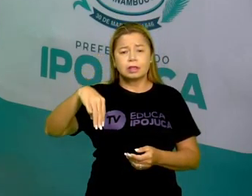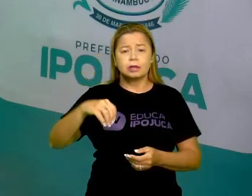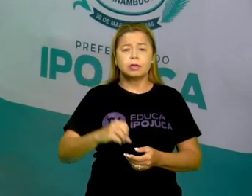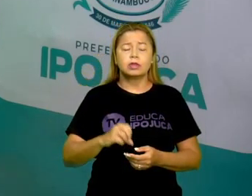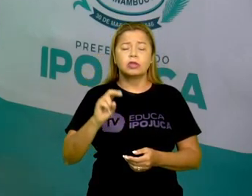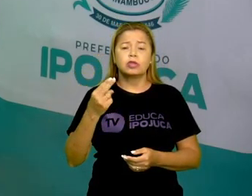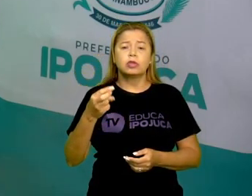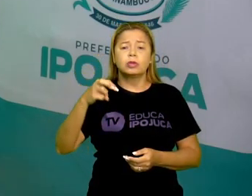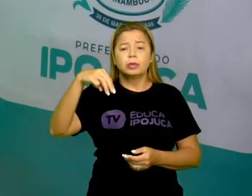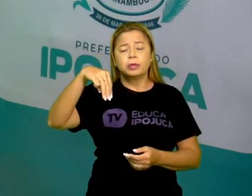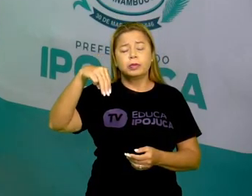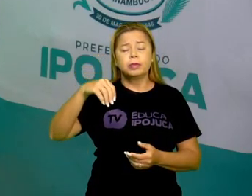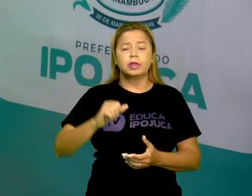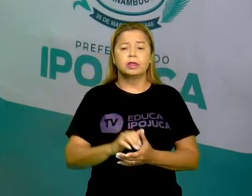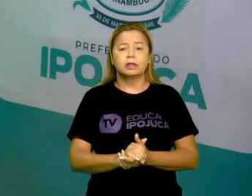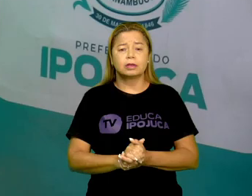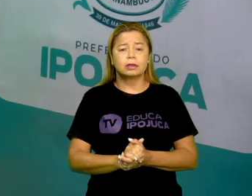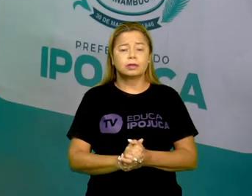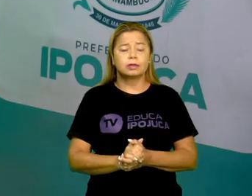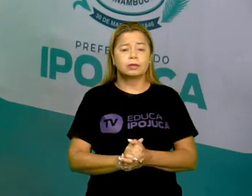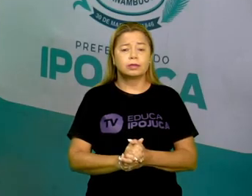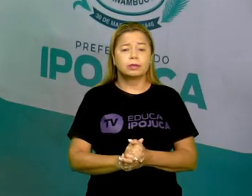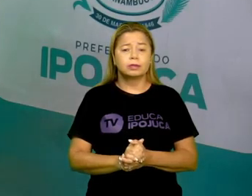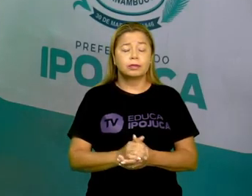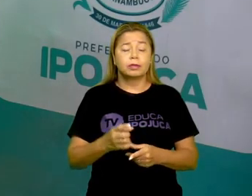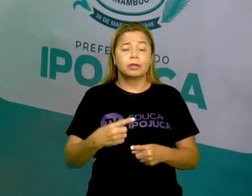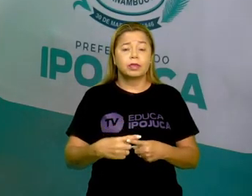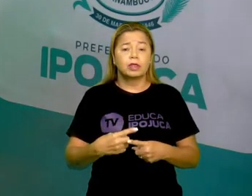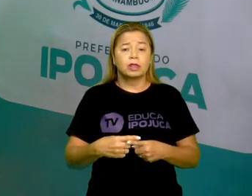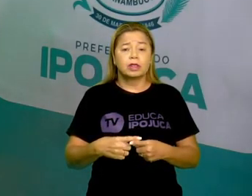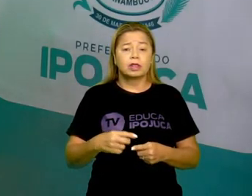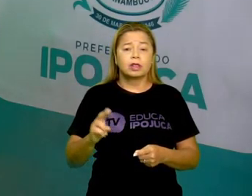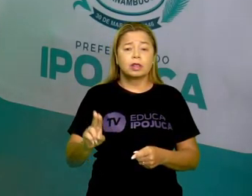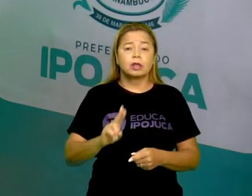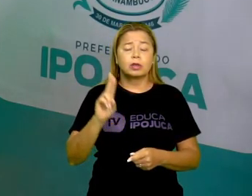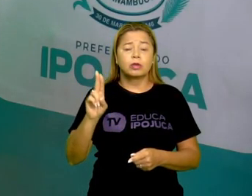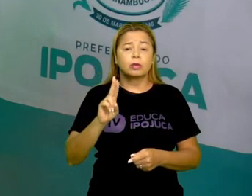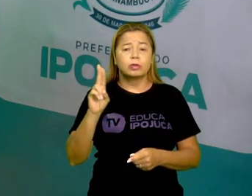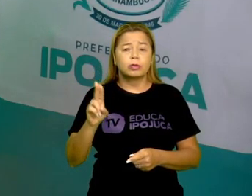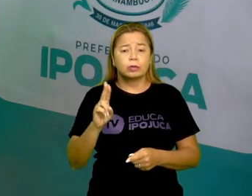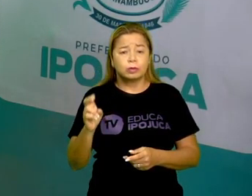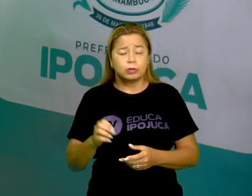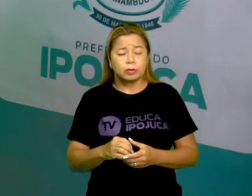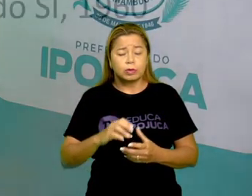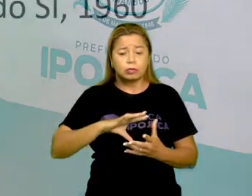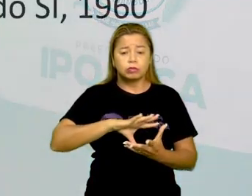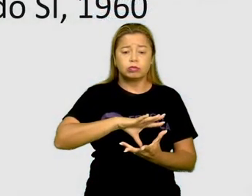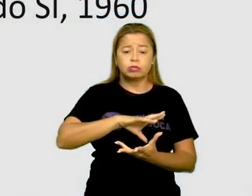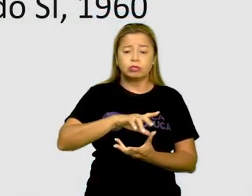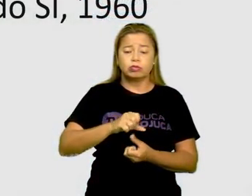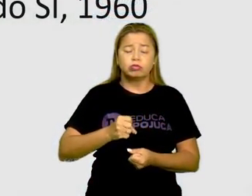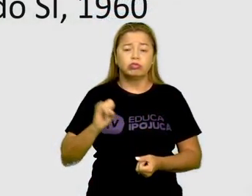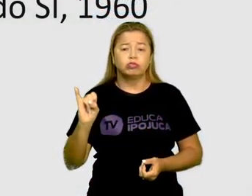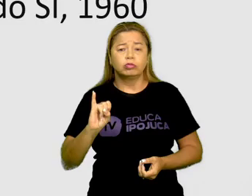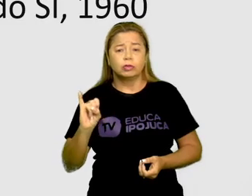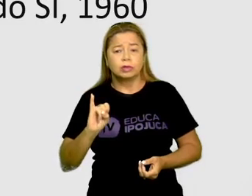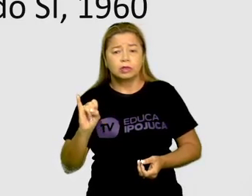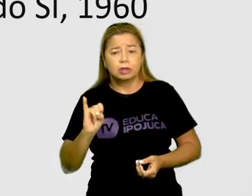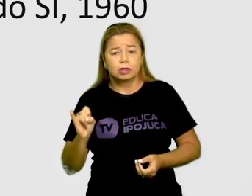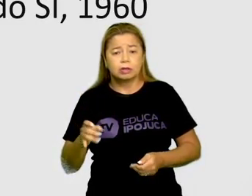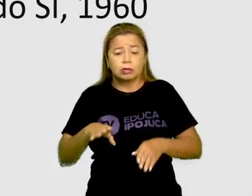é centímetros. Isso porque a gente utiliza o sistema internacional que é padrão, tá certo? De